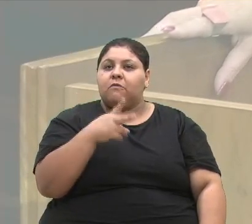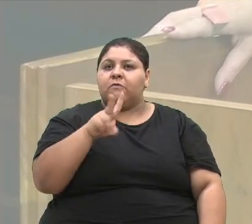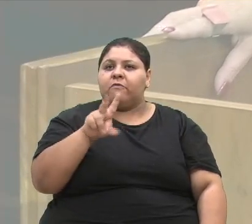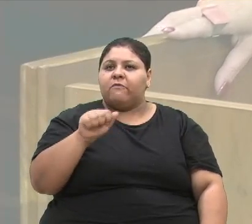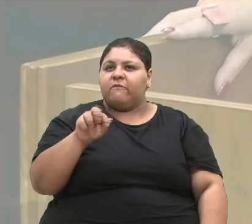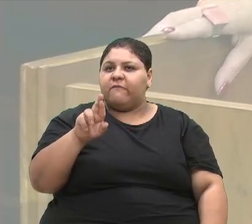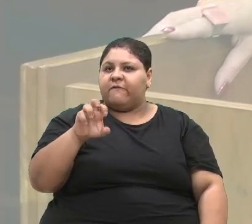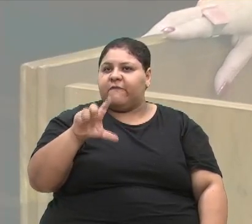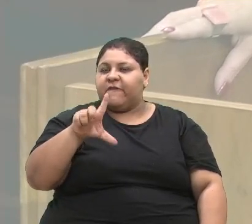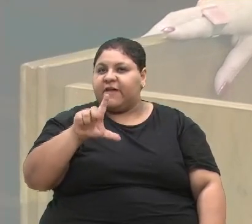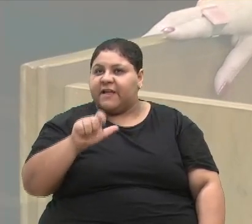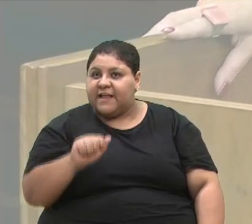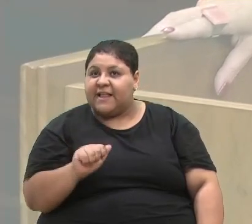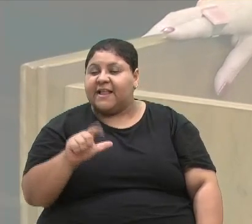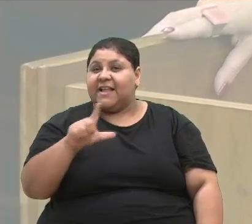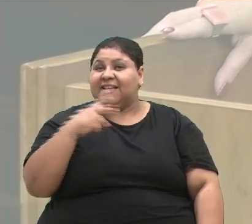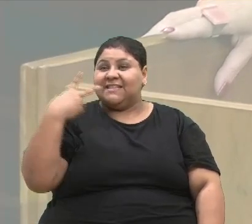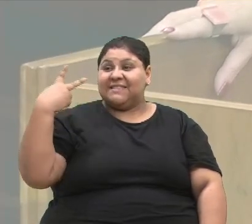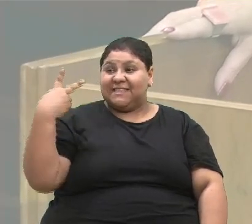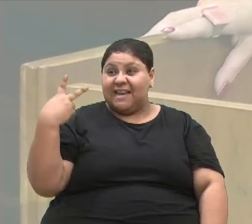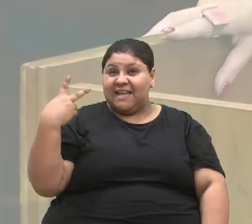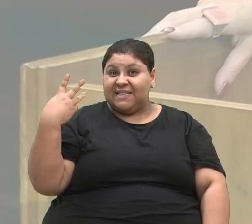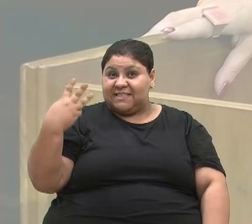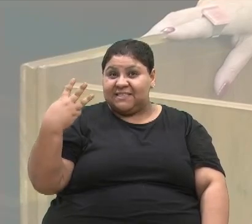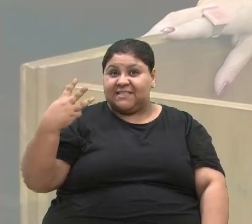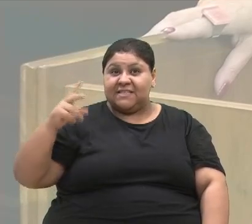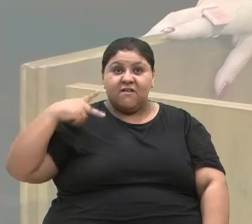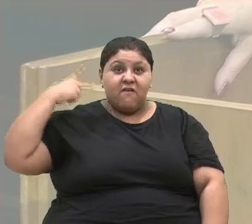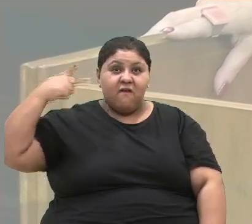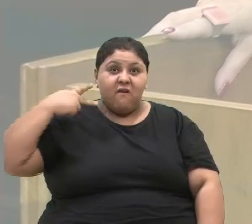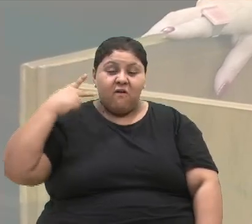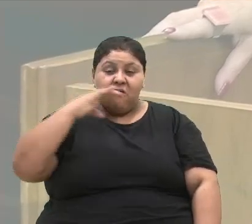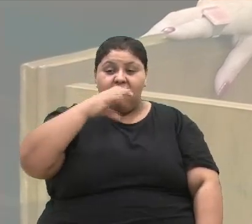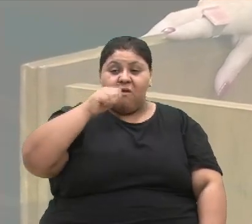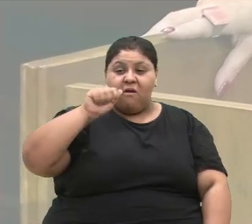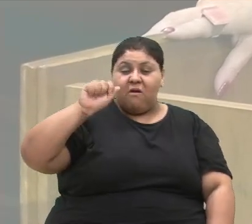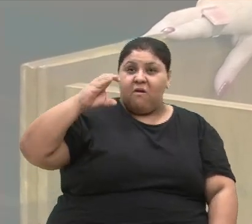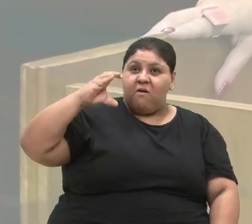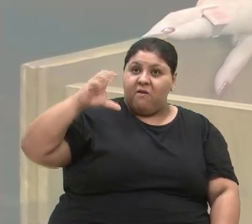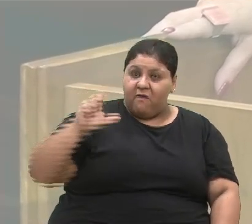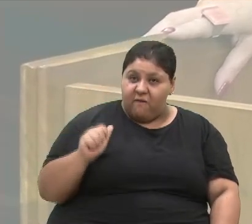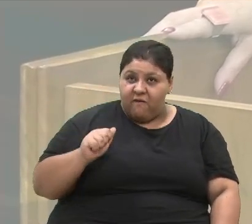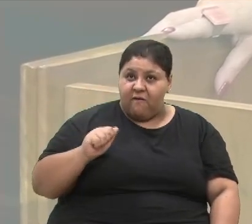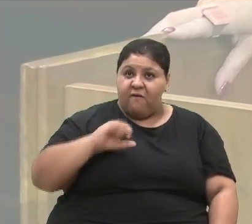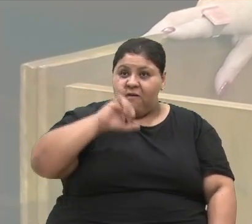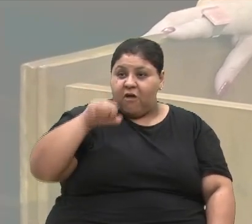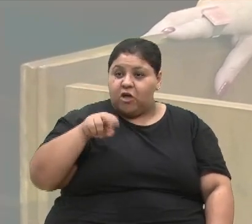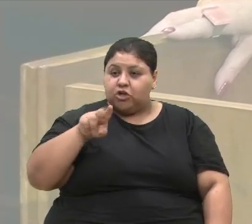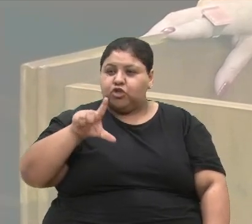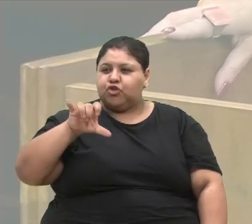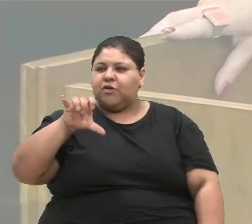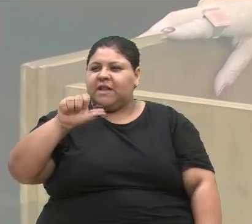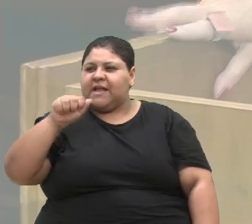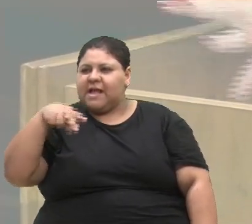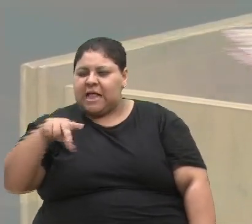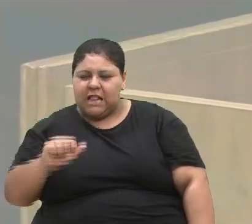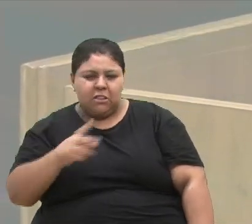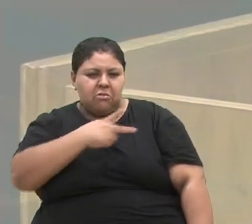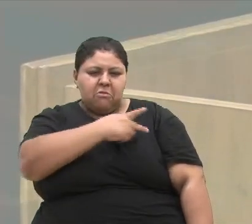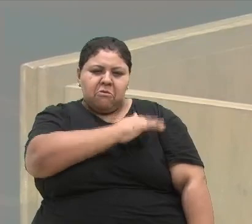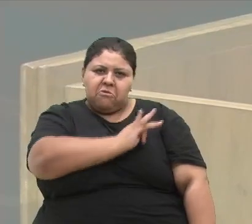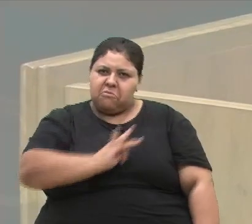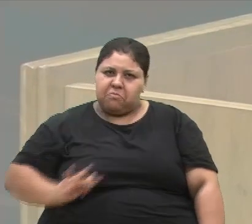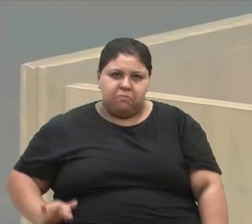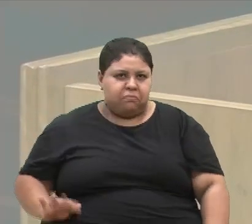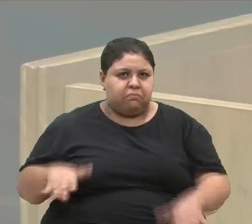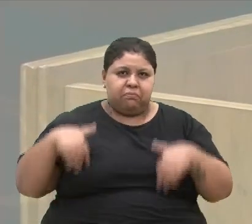vereadores, veio gente de Casca, o vereador Juliano de Farroupilha, enfim, foi